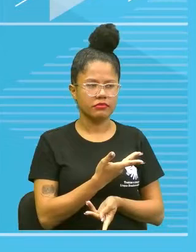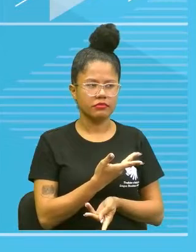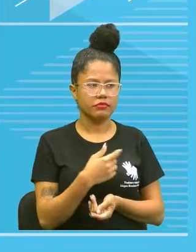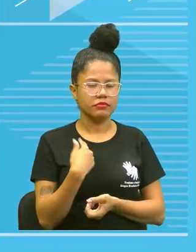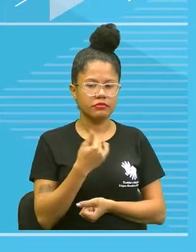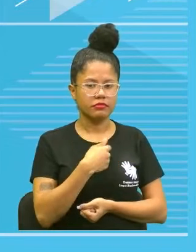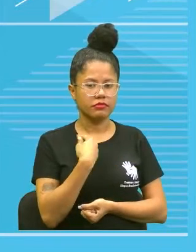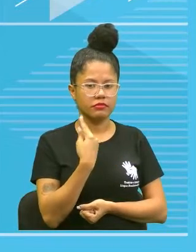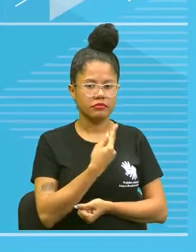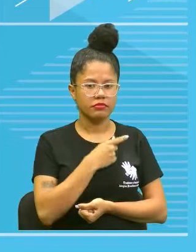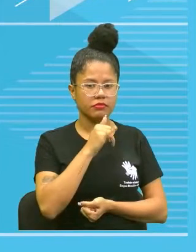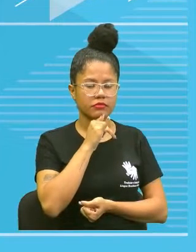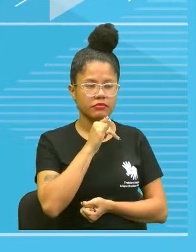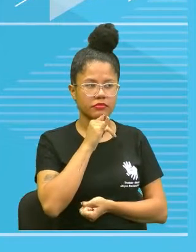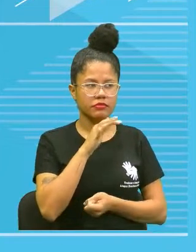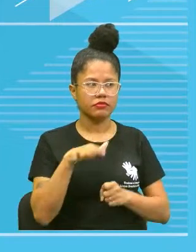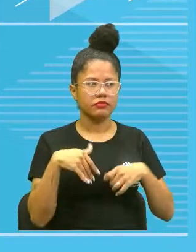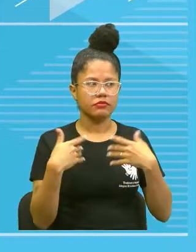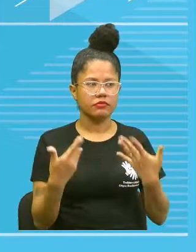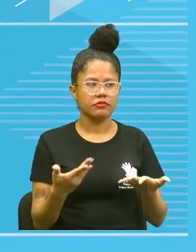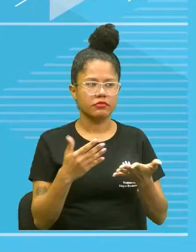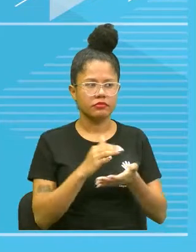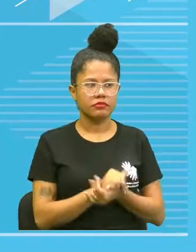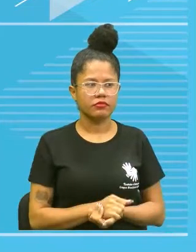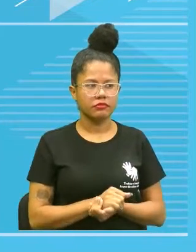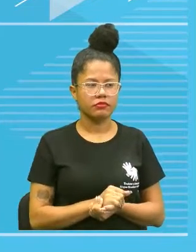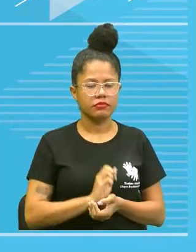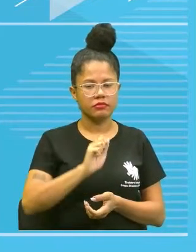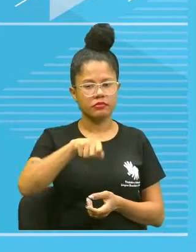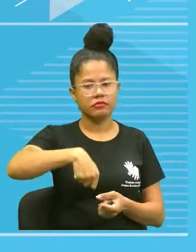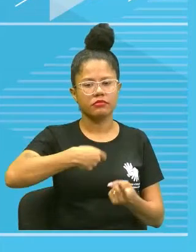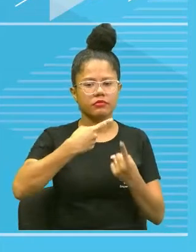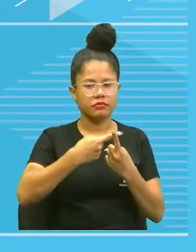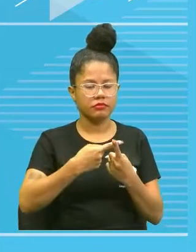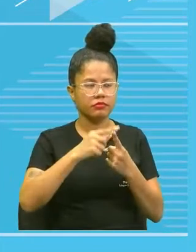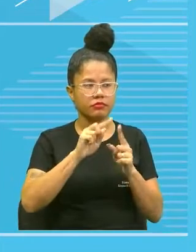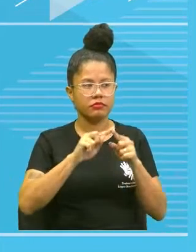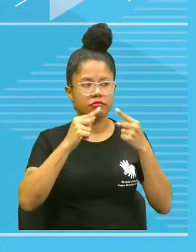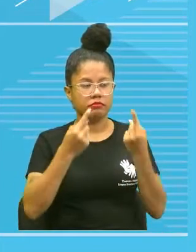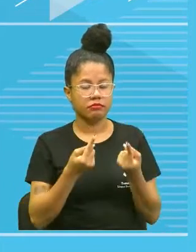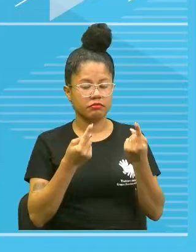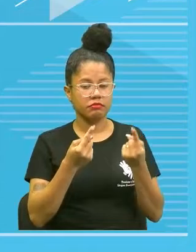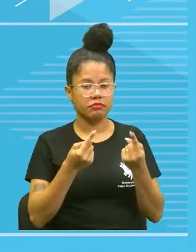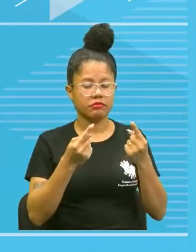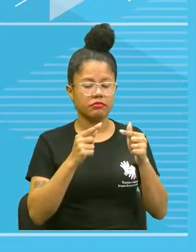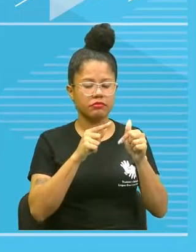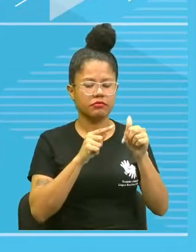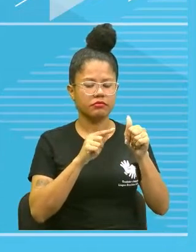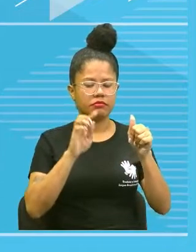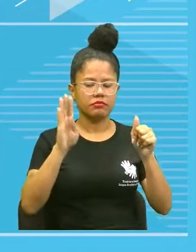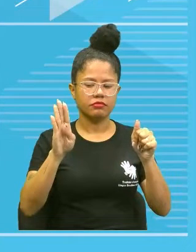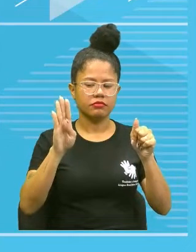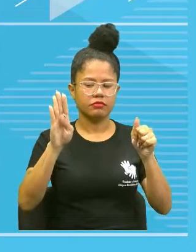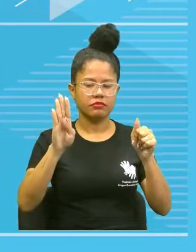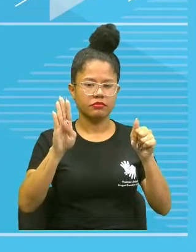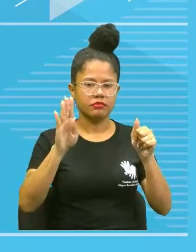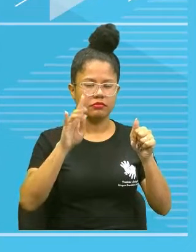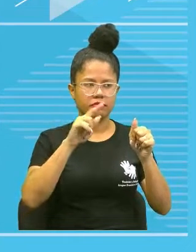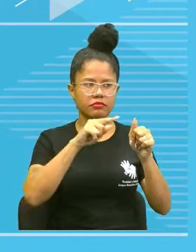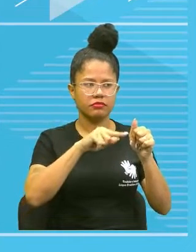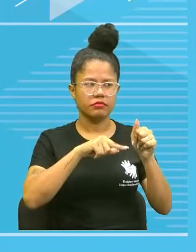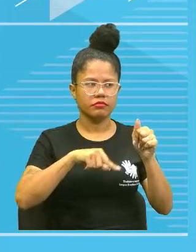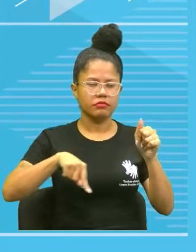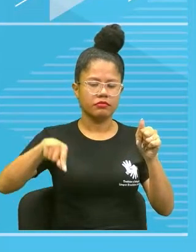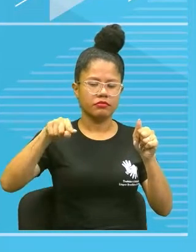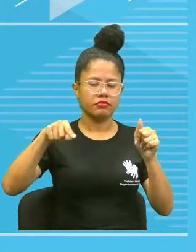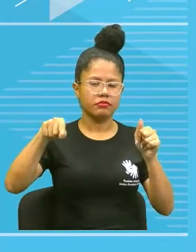gente tem no quadro é um trabalho positivo, tá bom? Se fosse o contrário, estou indo de A para B por baixo